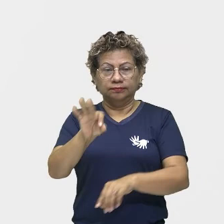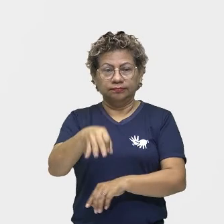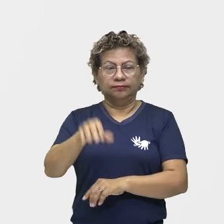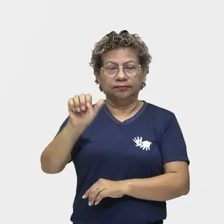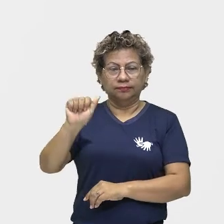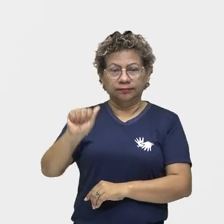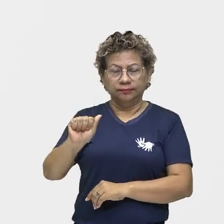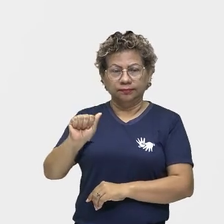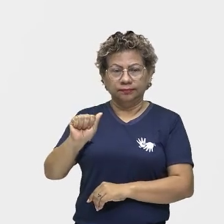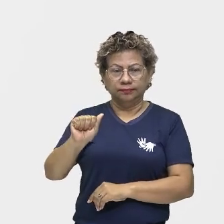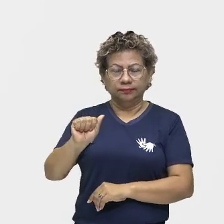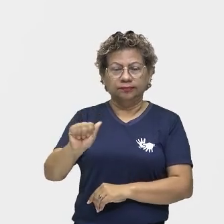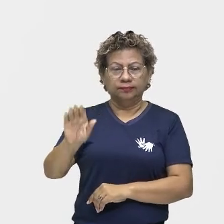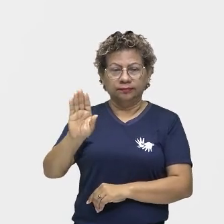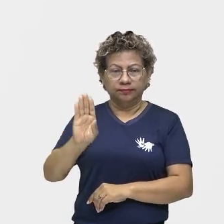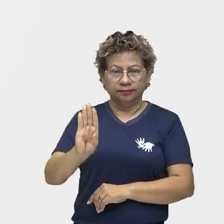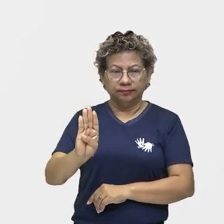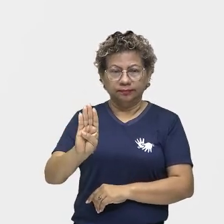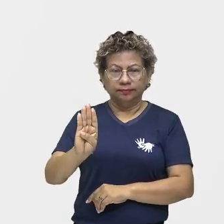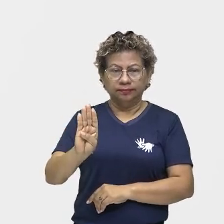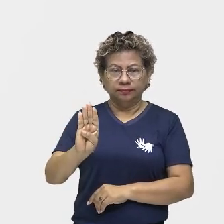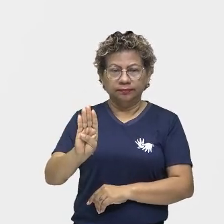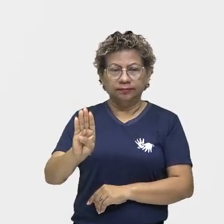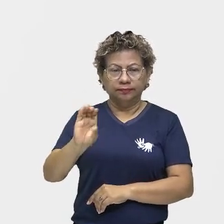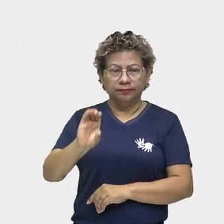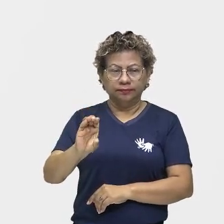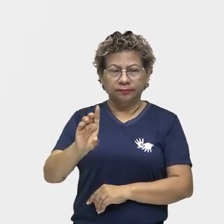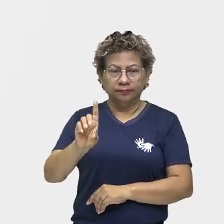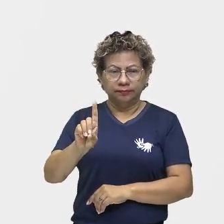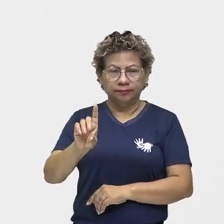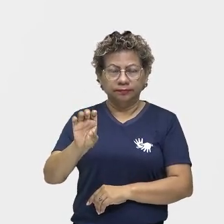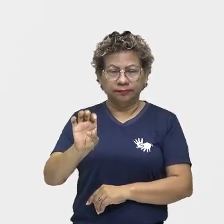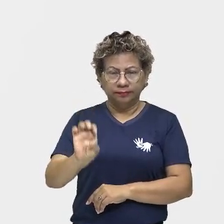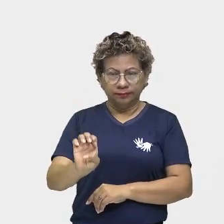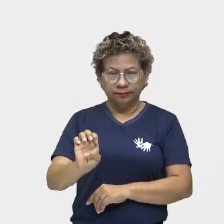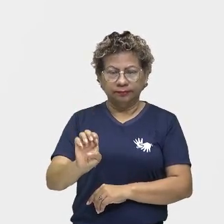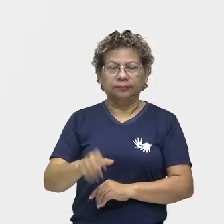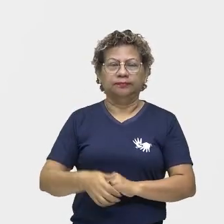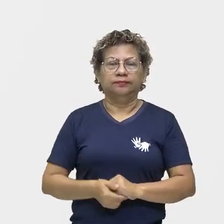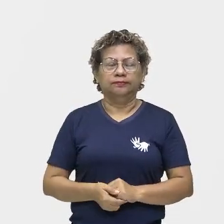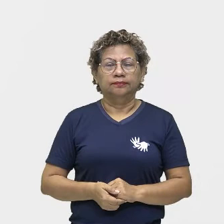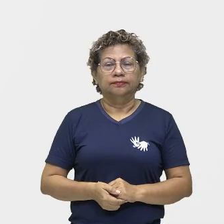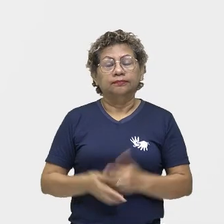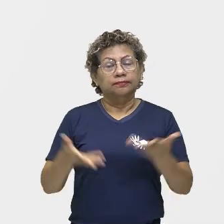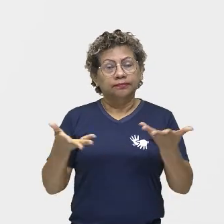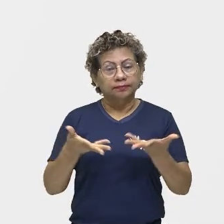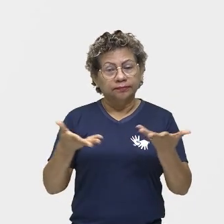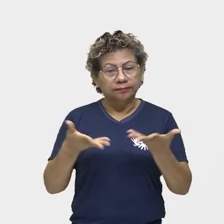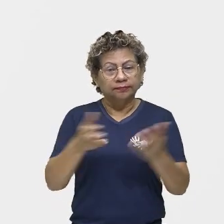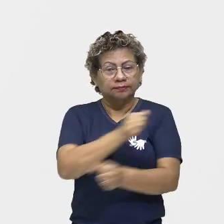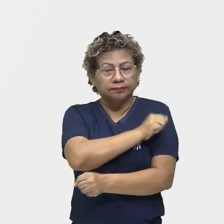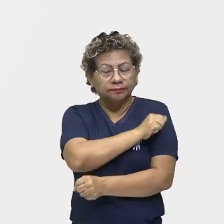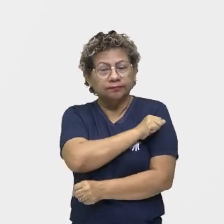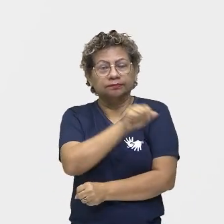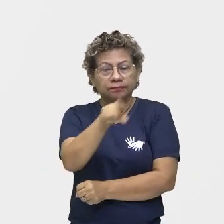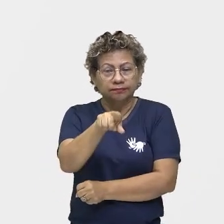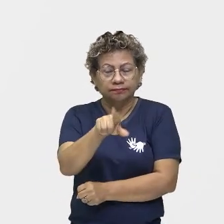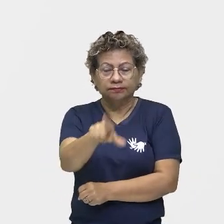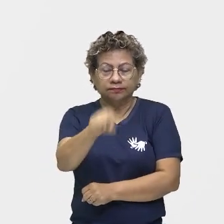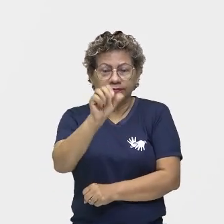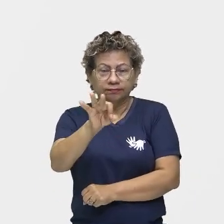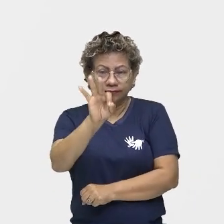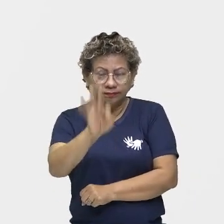meio, 28 centímetros, letra E, 49 centímetros. Queridos alunos, um bom desenvolvimento e até a